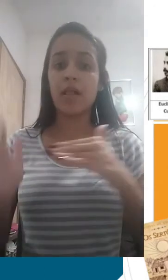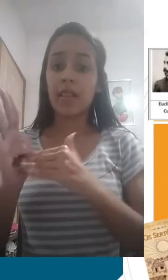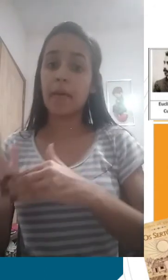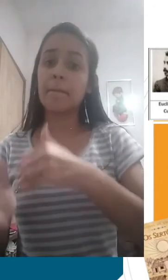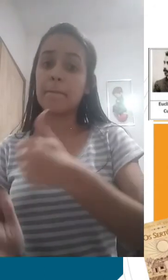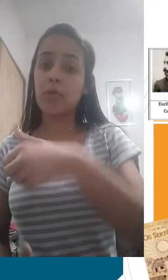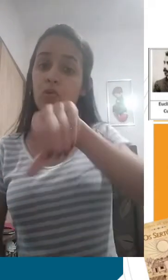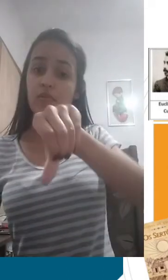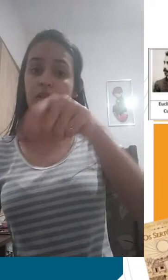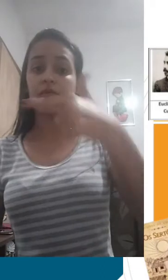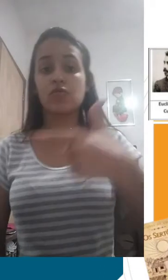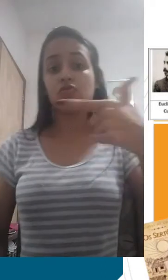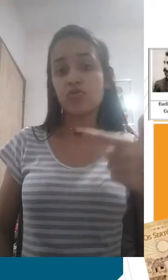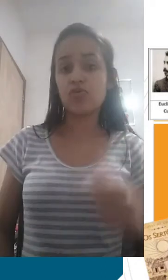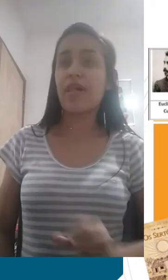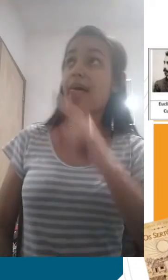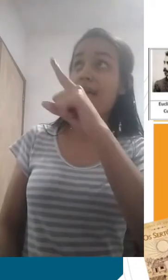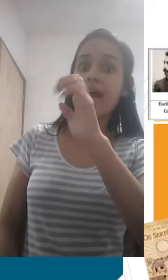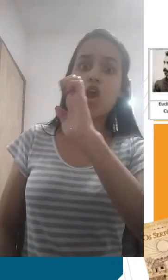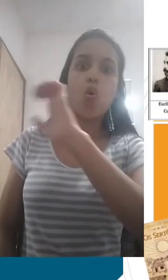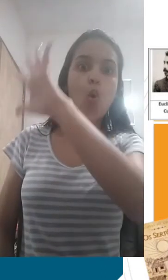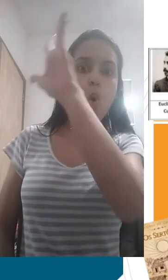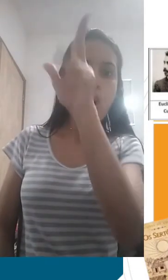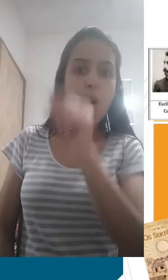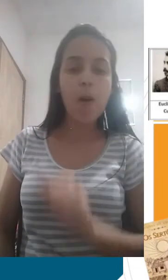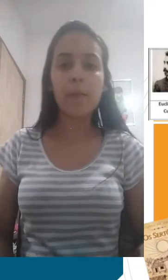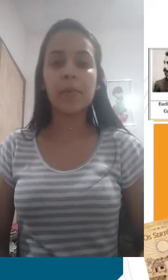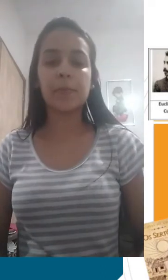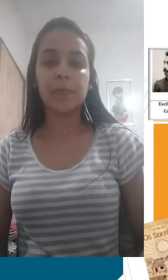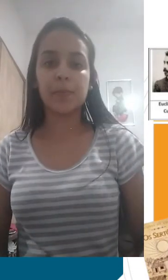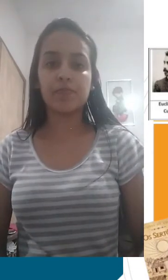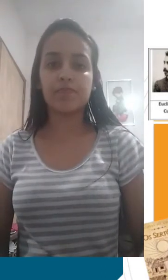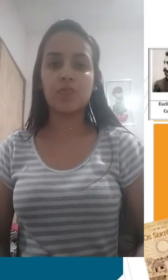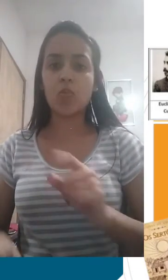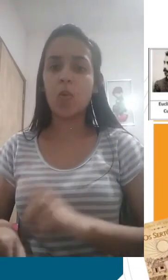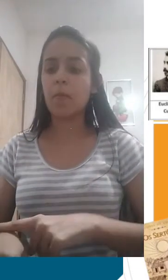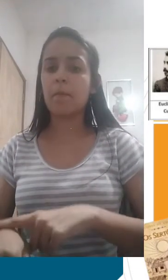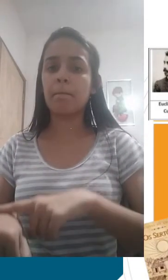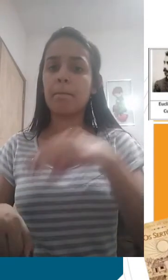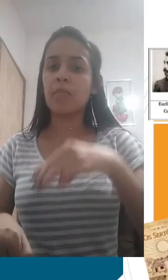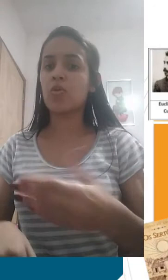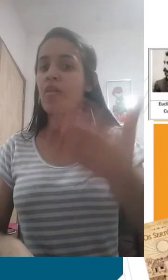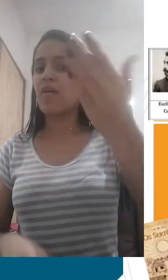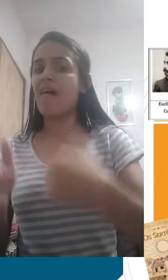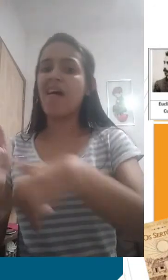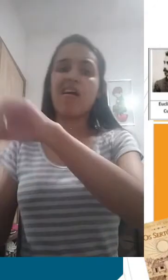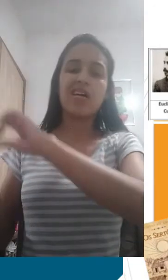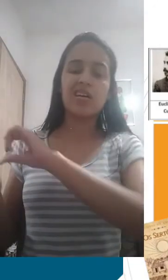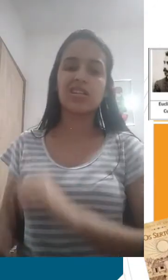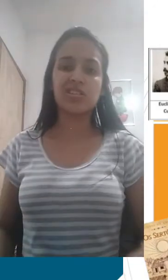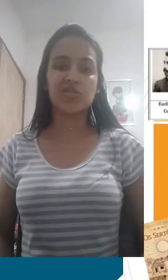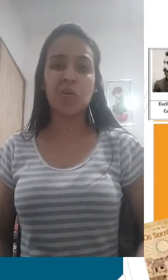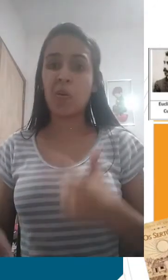1922. Na Europa, o período que antecedeu ao modernismo foi marcado pela tensão política entre